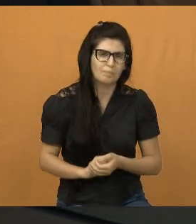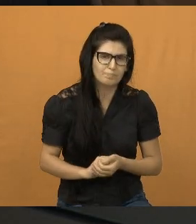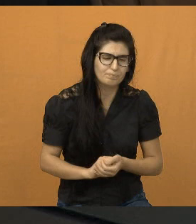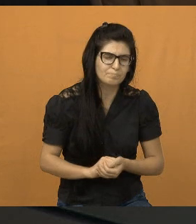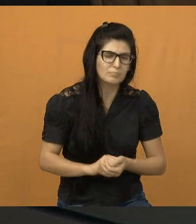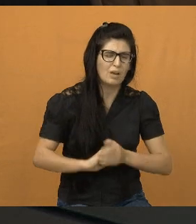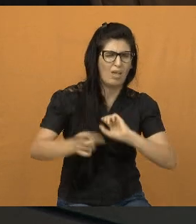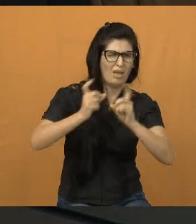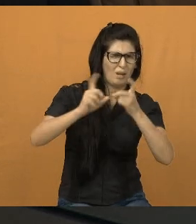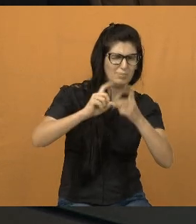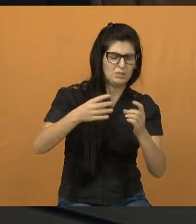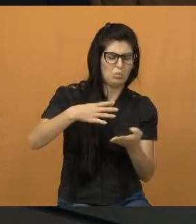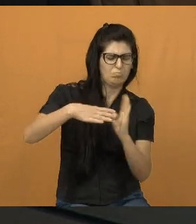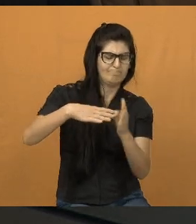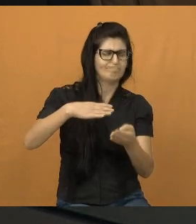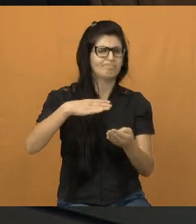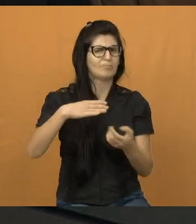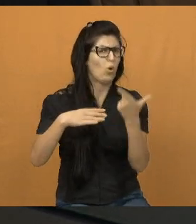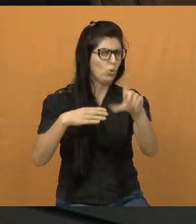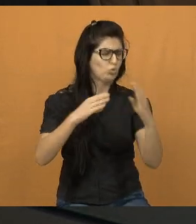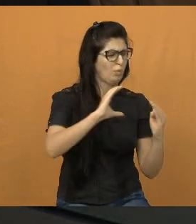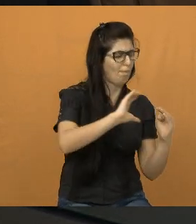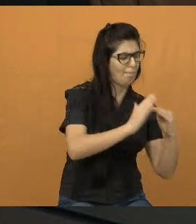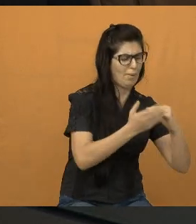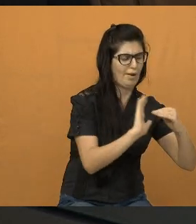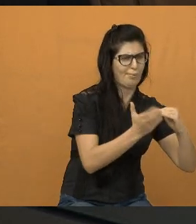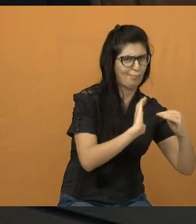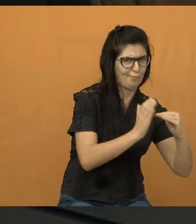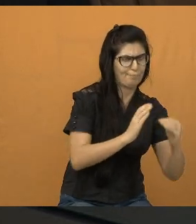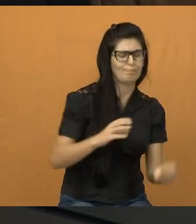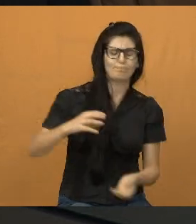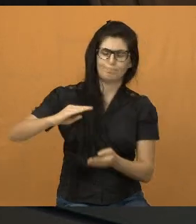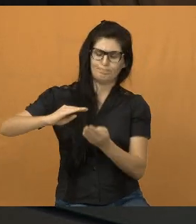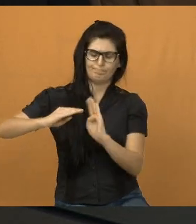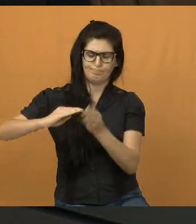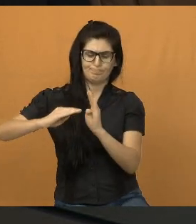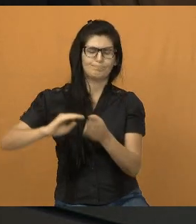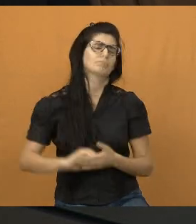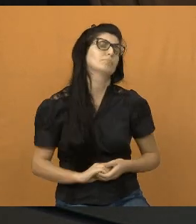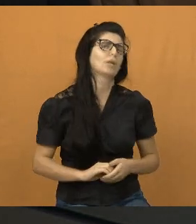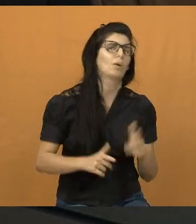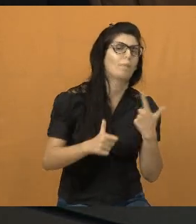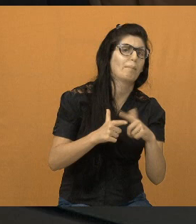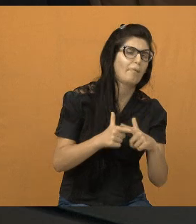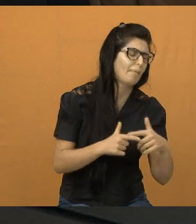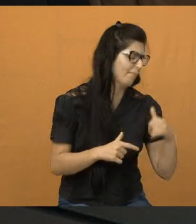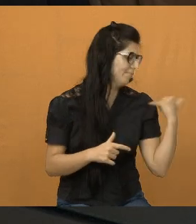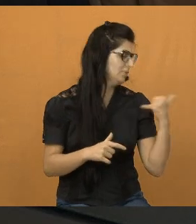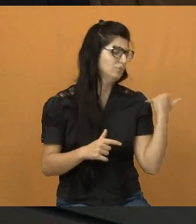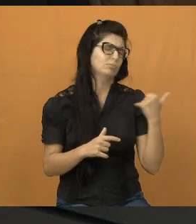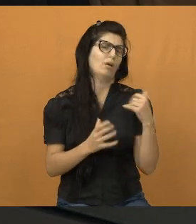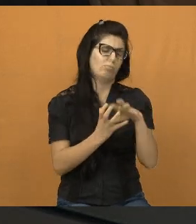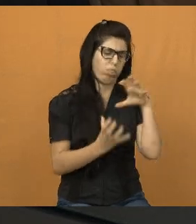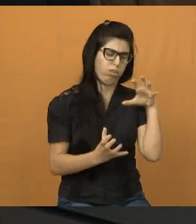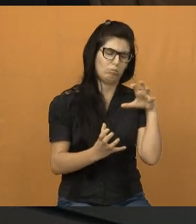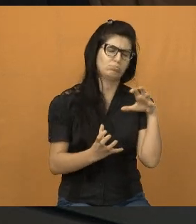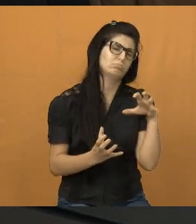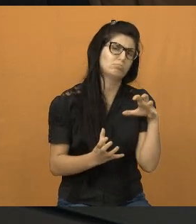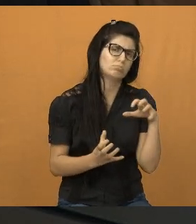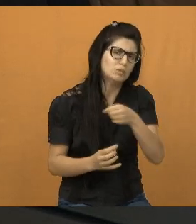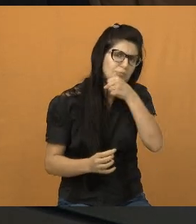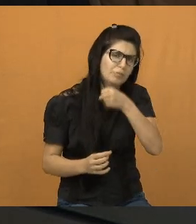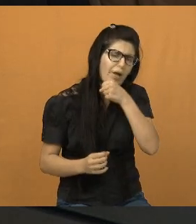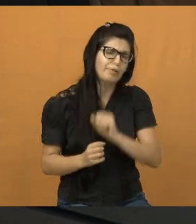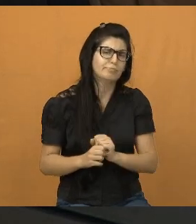Jardim Paraíso. Ele era idoso e acabou agredindo o idoso. E ligaram